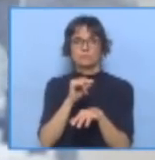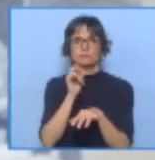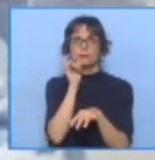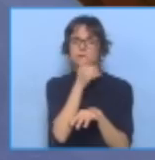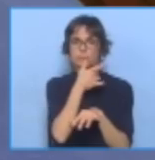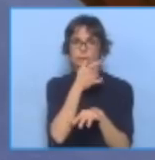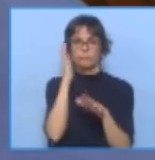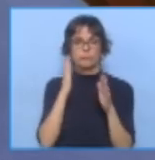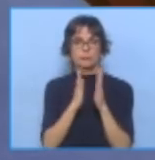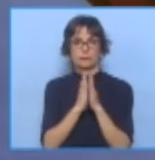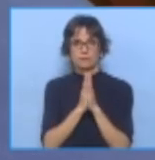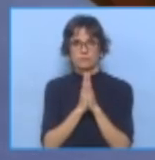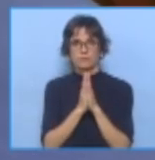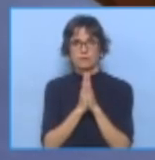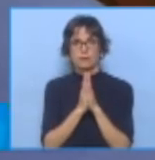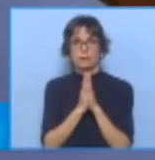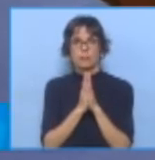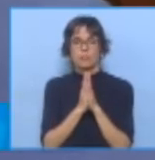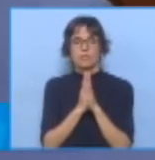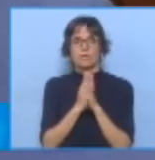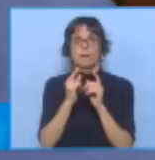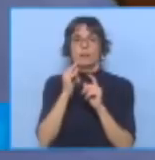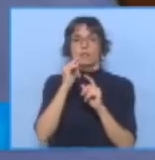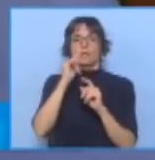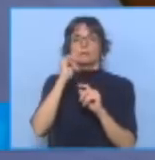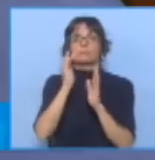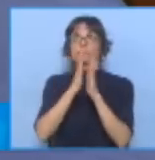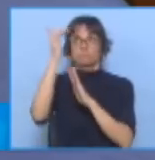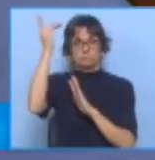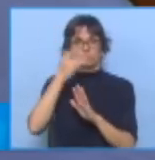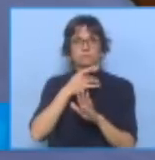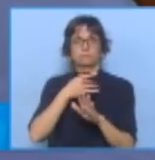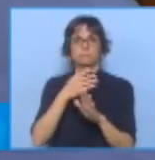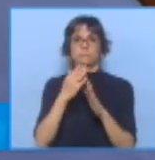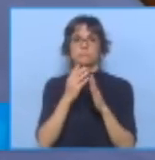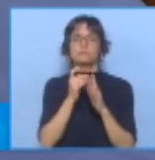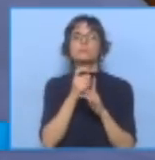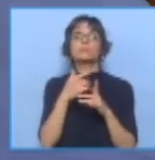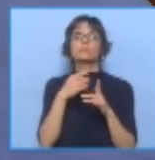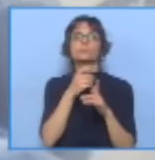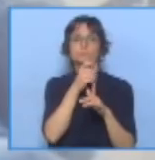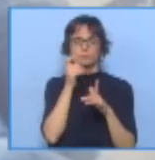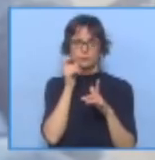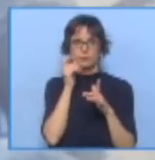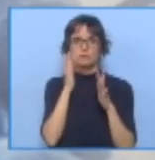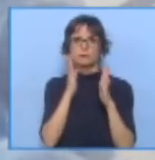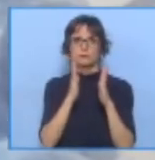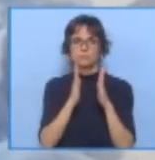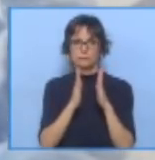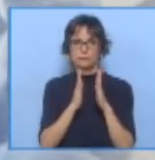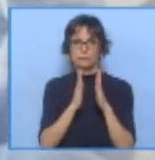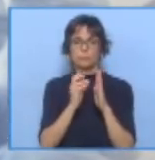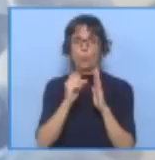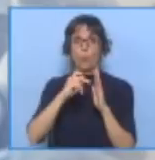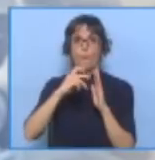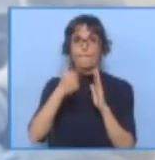Yahvé. Deus prometeu a Abraão: darei esta terra. Quando é que a temos? Com Josué. Como